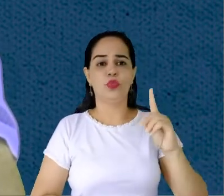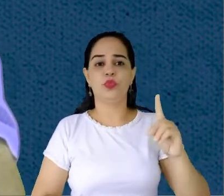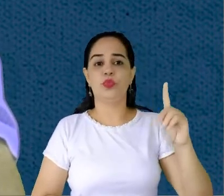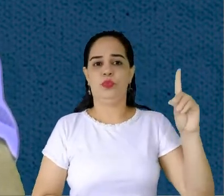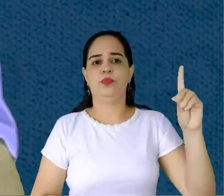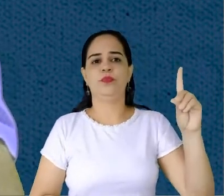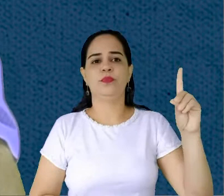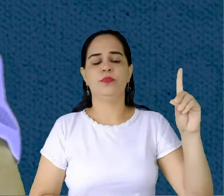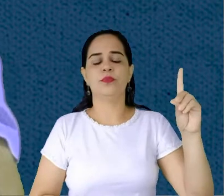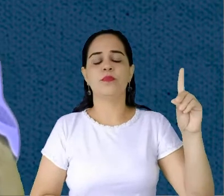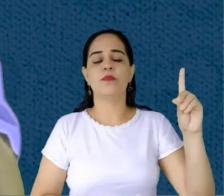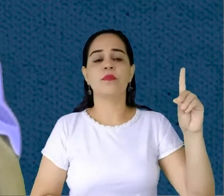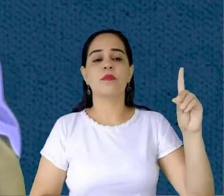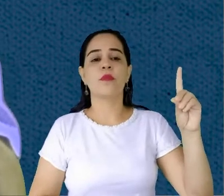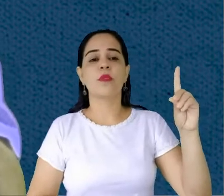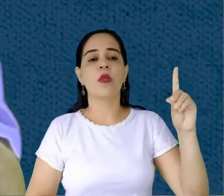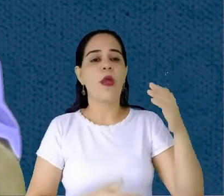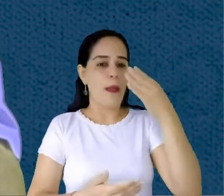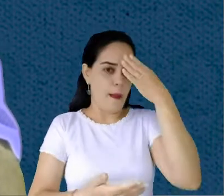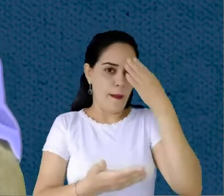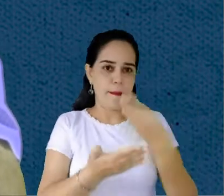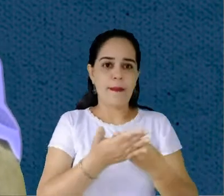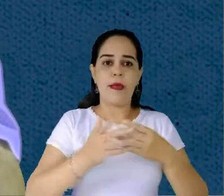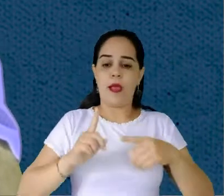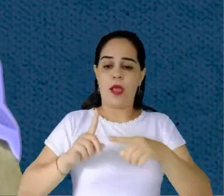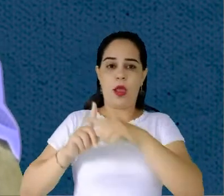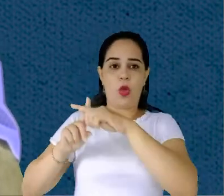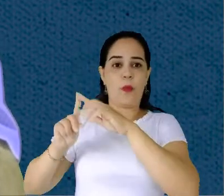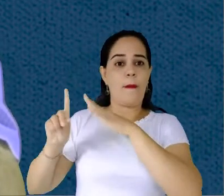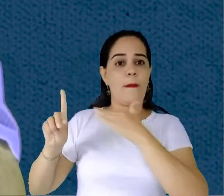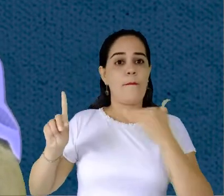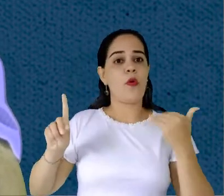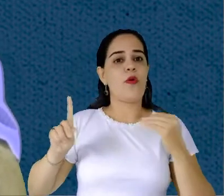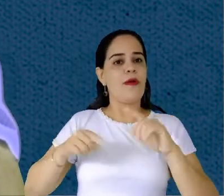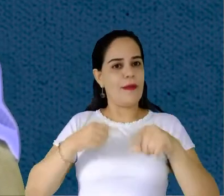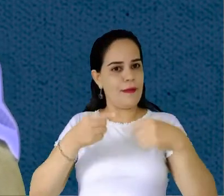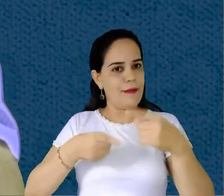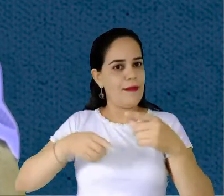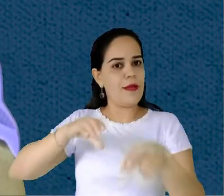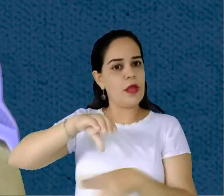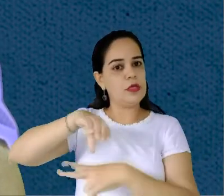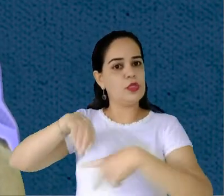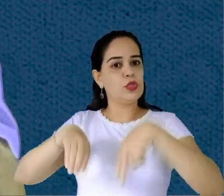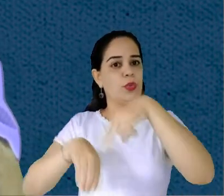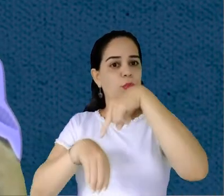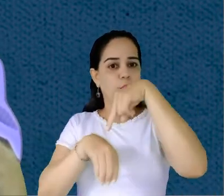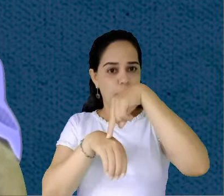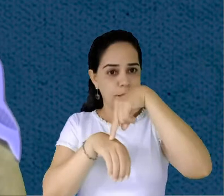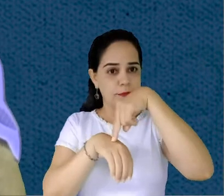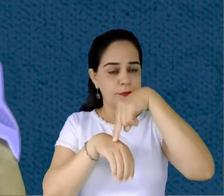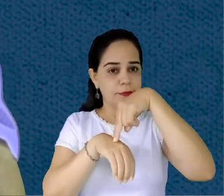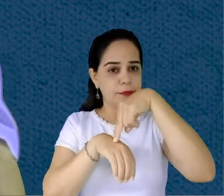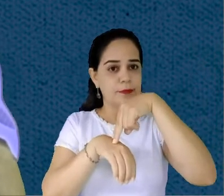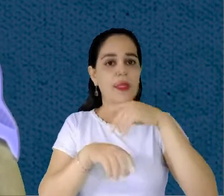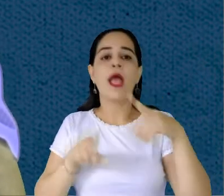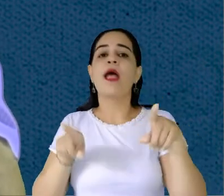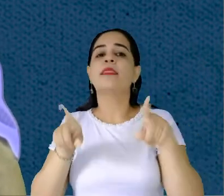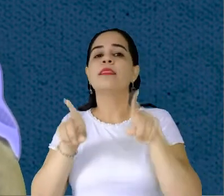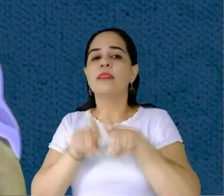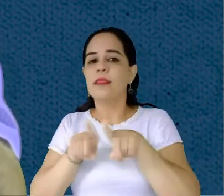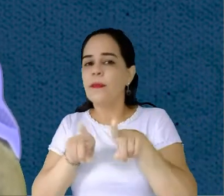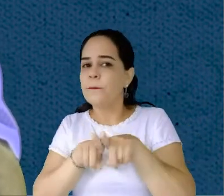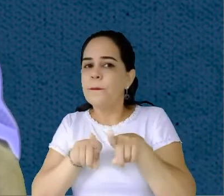que Jesus é o Filho de Deus, acreditar que Ele foi morto e ressuscitou,